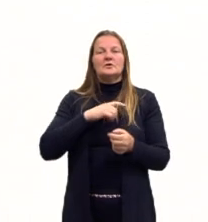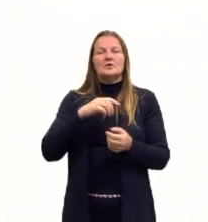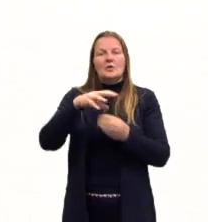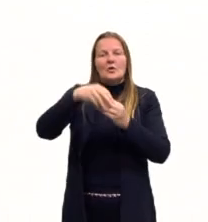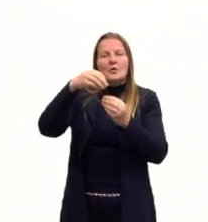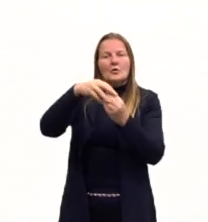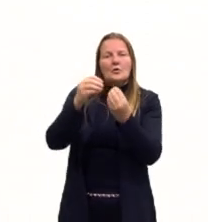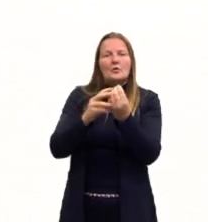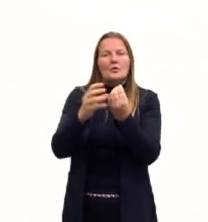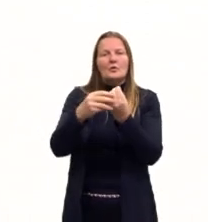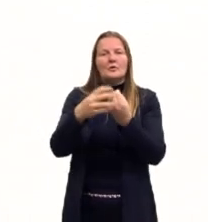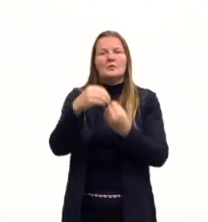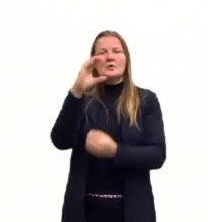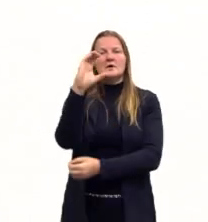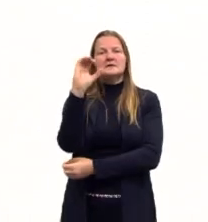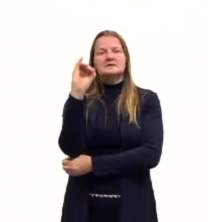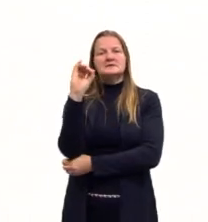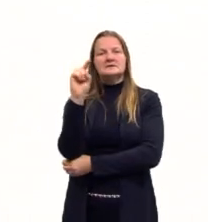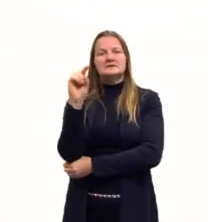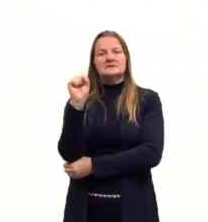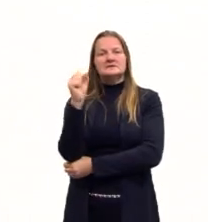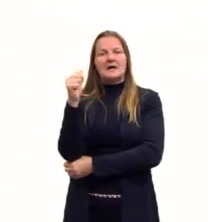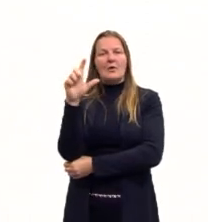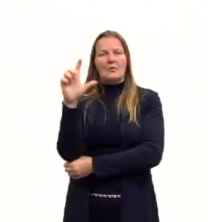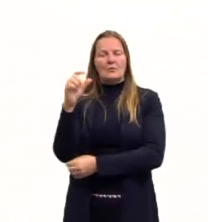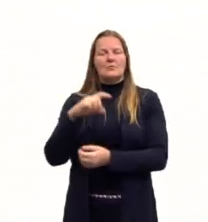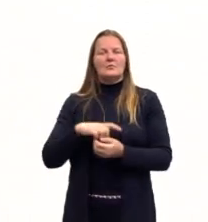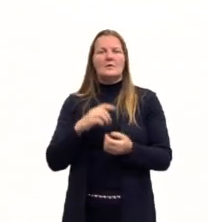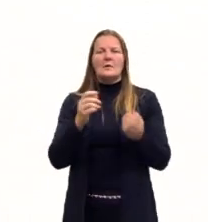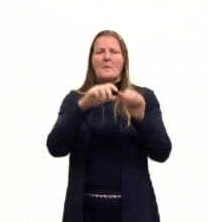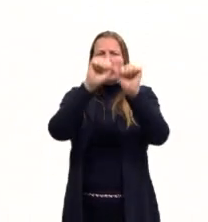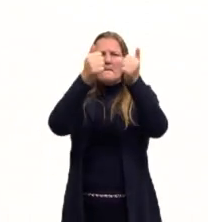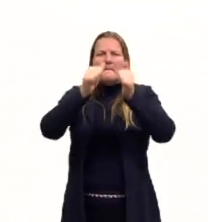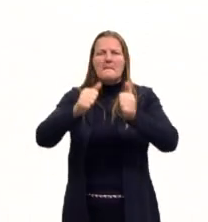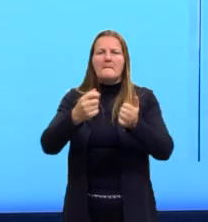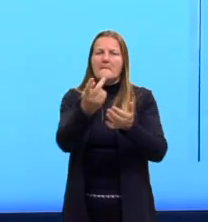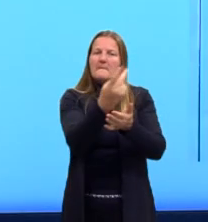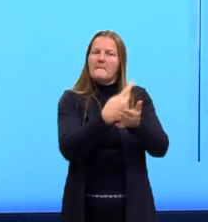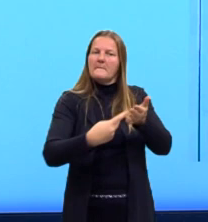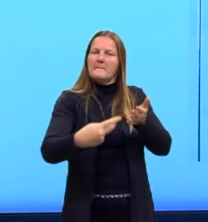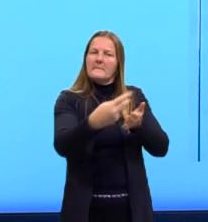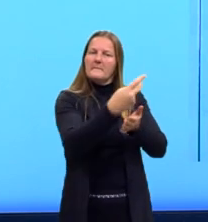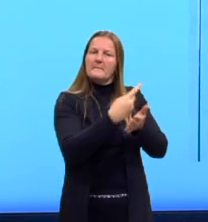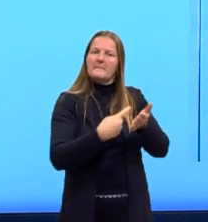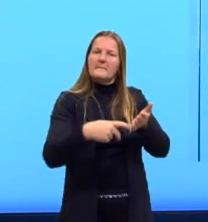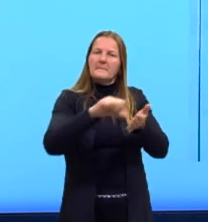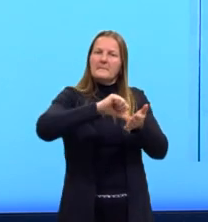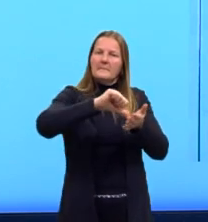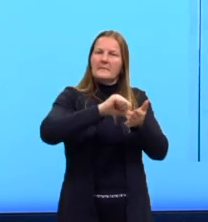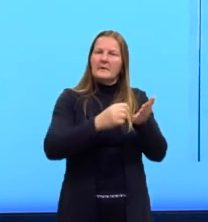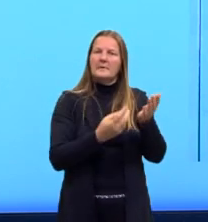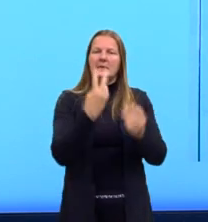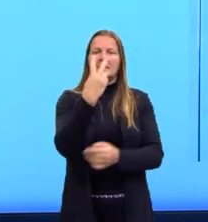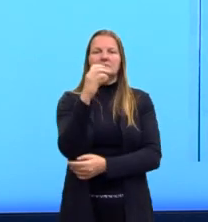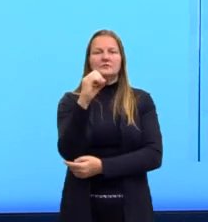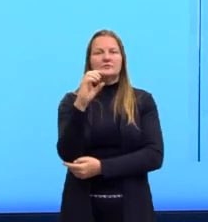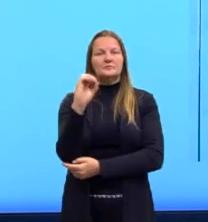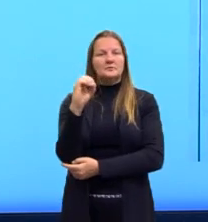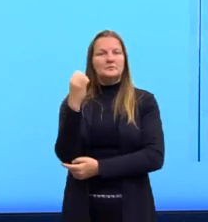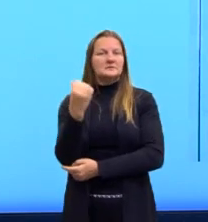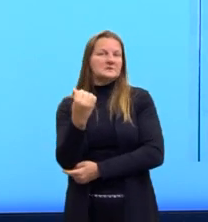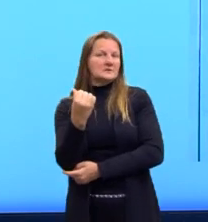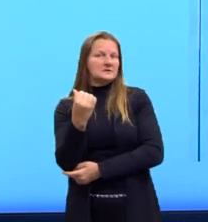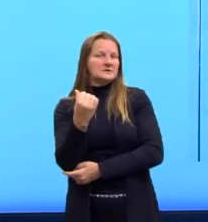algodão né e o sisal aqui eu trago um mapa né o mapa mais recente que nós temos é de 2006